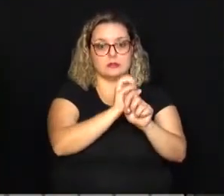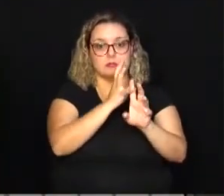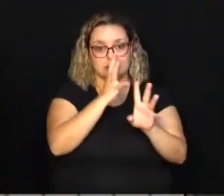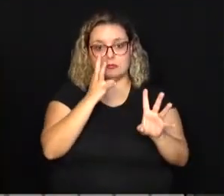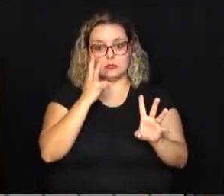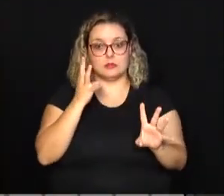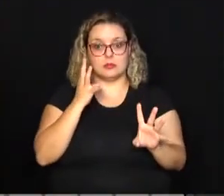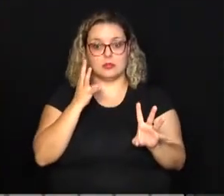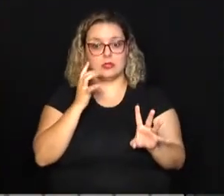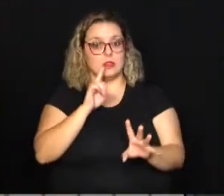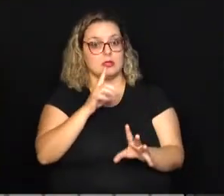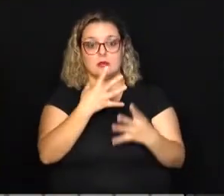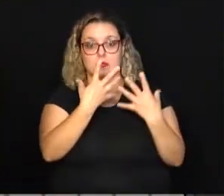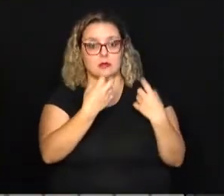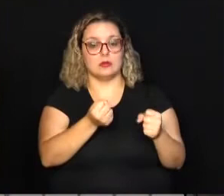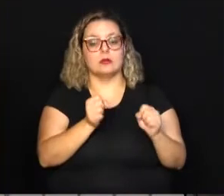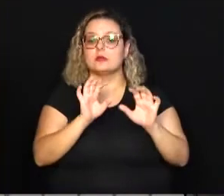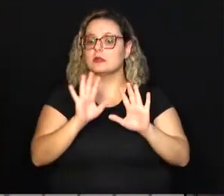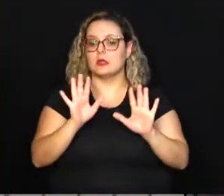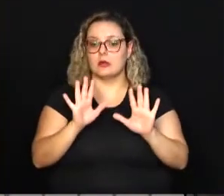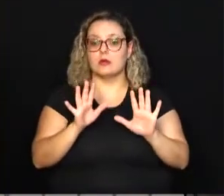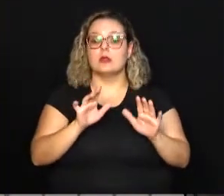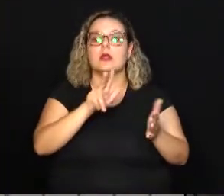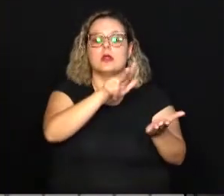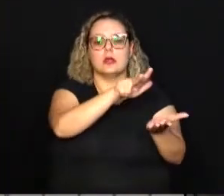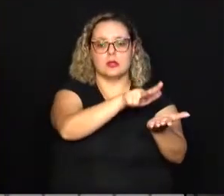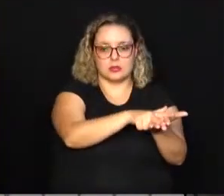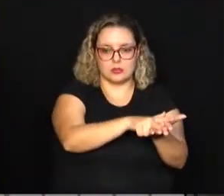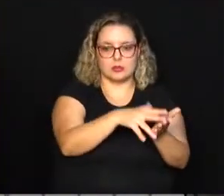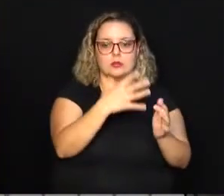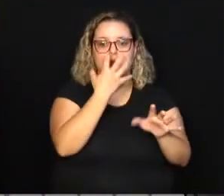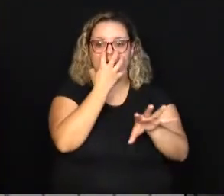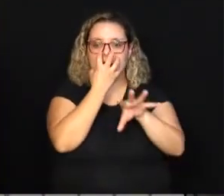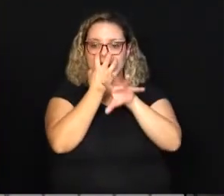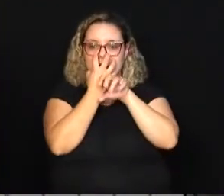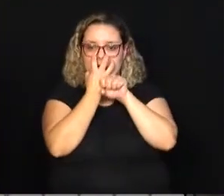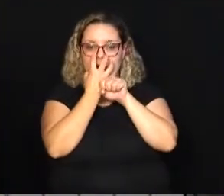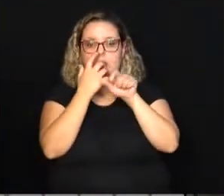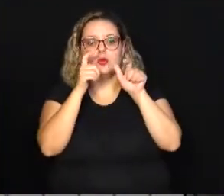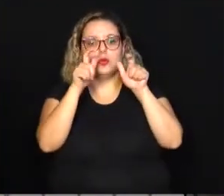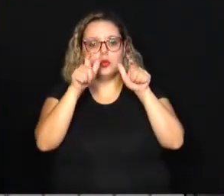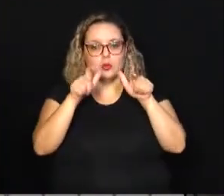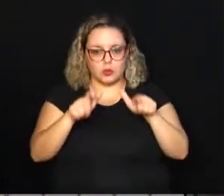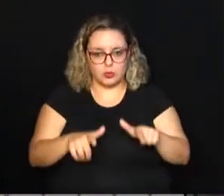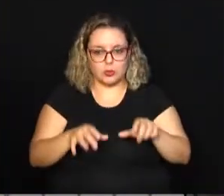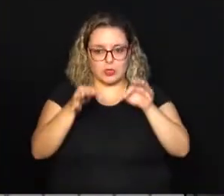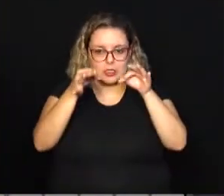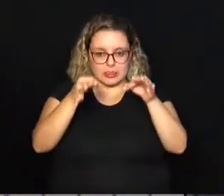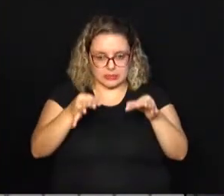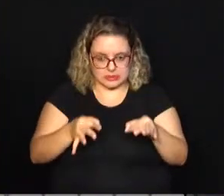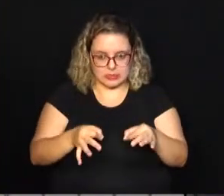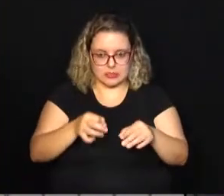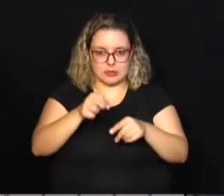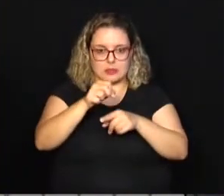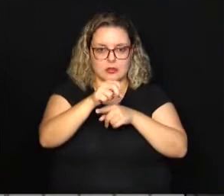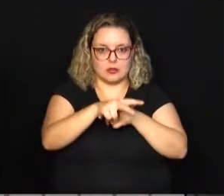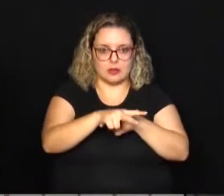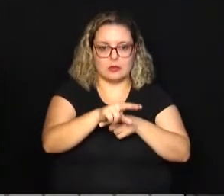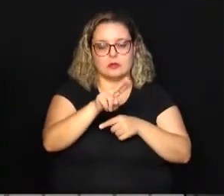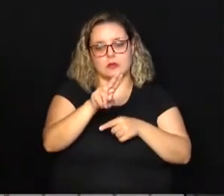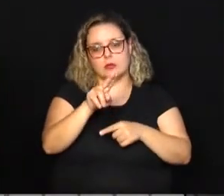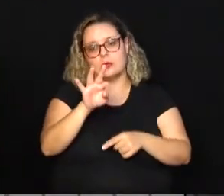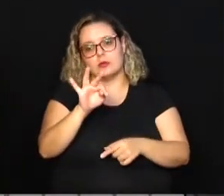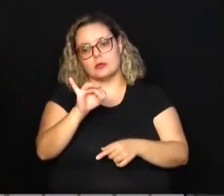não foi recebido, mas não, está num leito de retaguarda esperando, né, apenas vaga